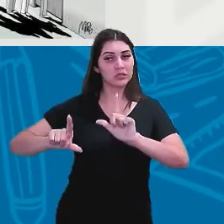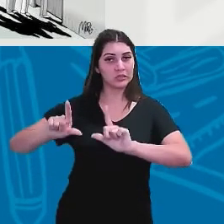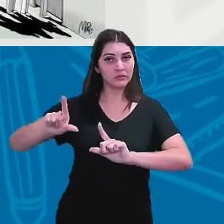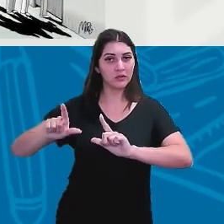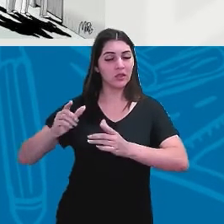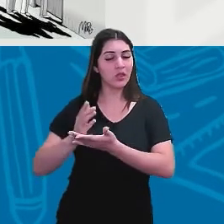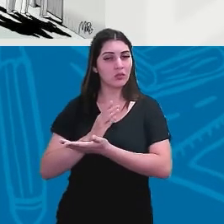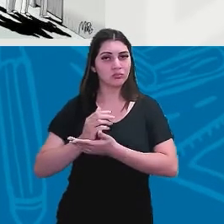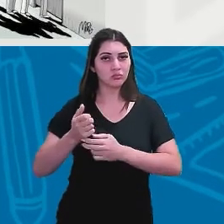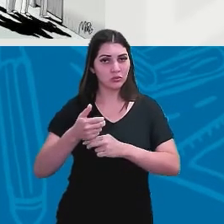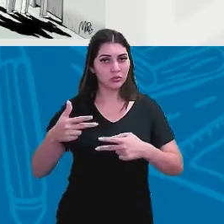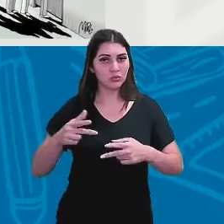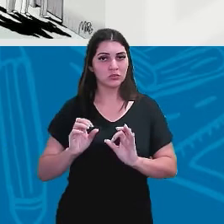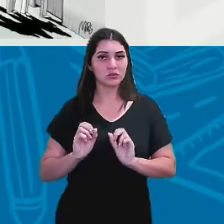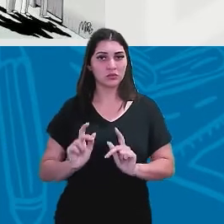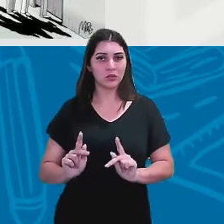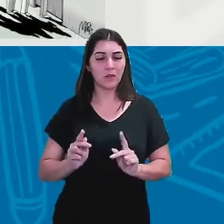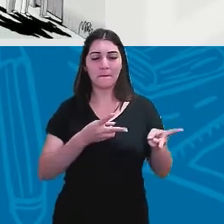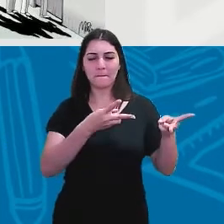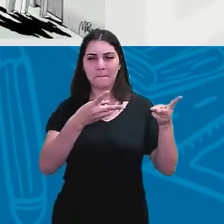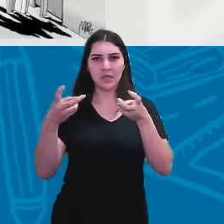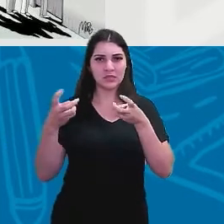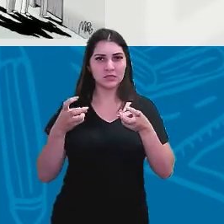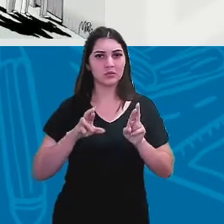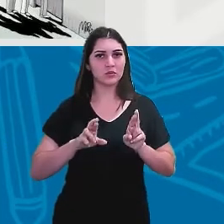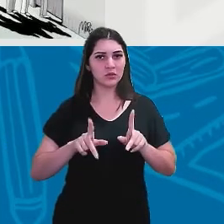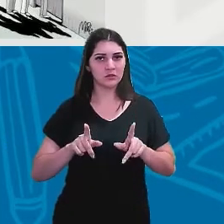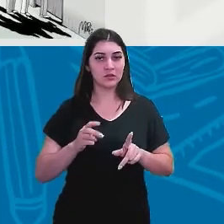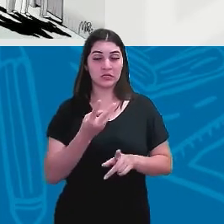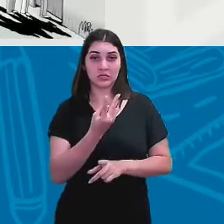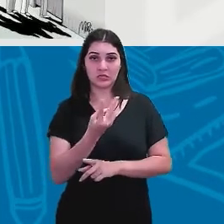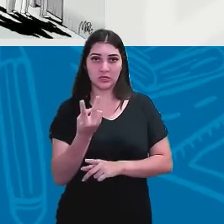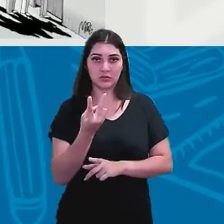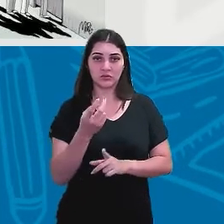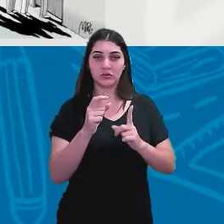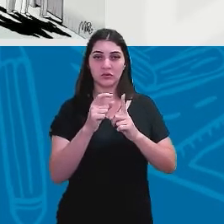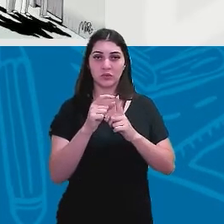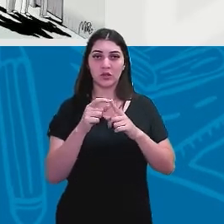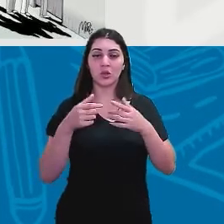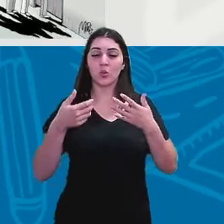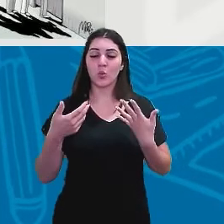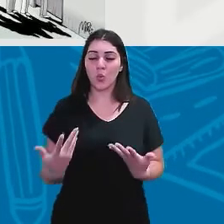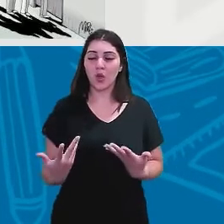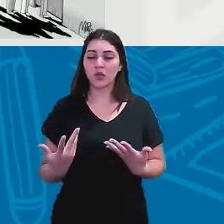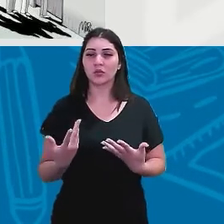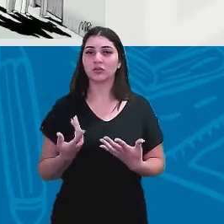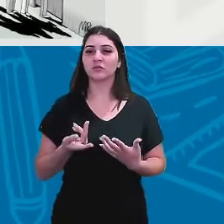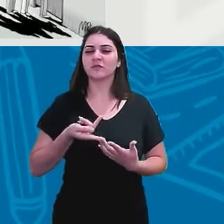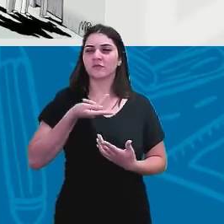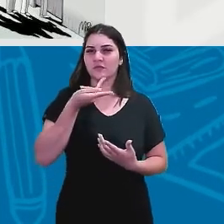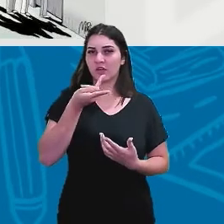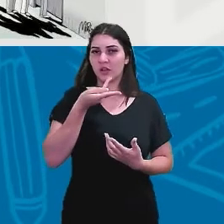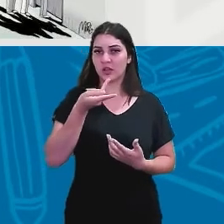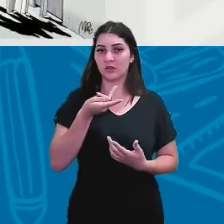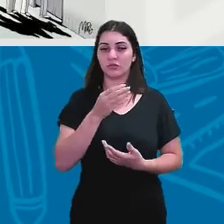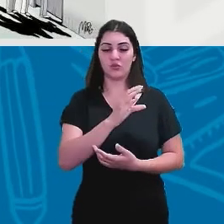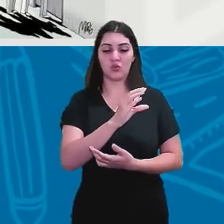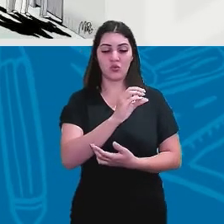algo, tá? Então, percebam aí a diferença dessas duas palavrinhas. Quando nós pronunciamos